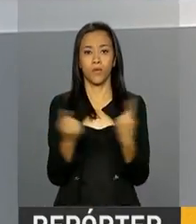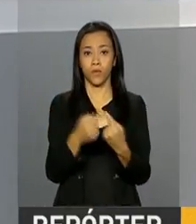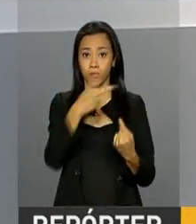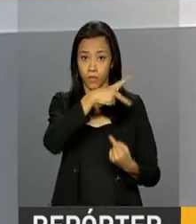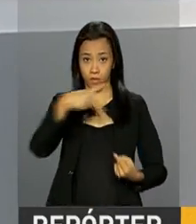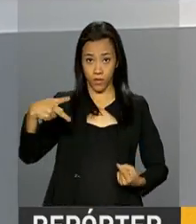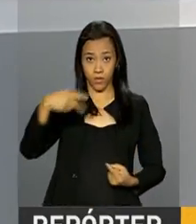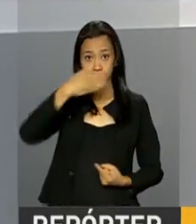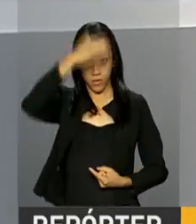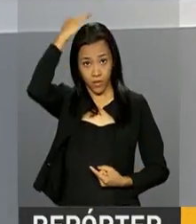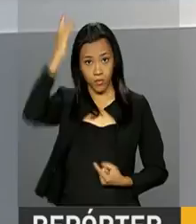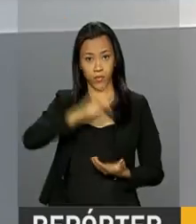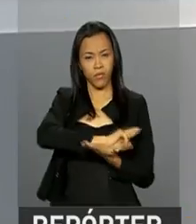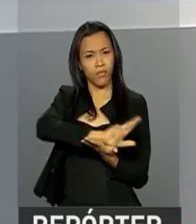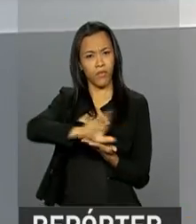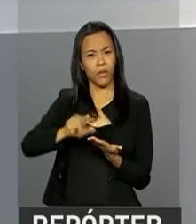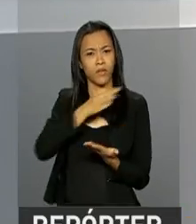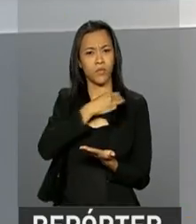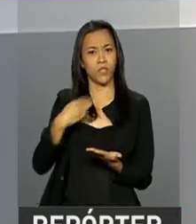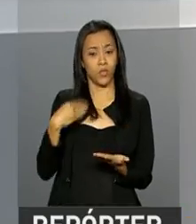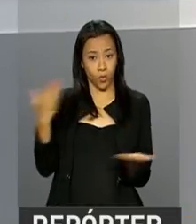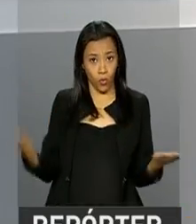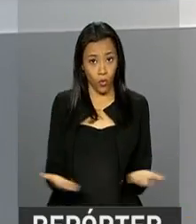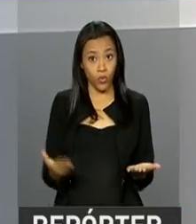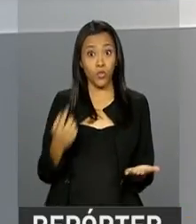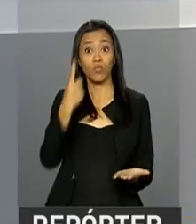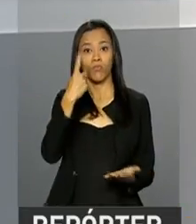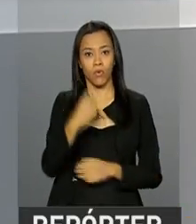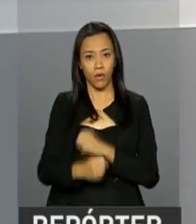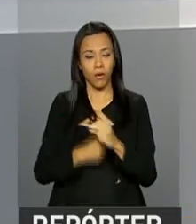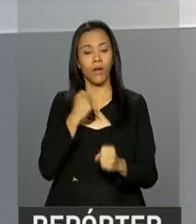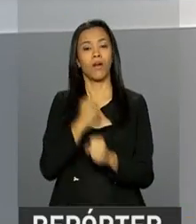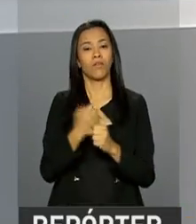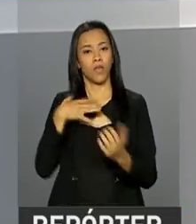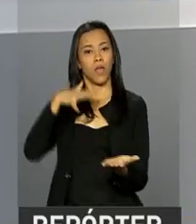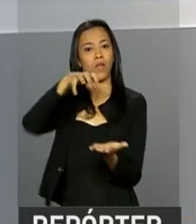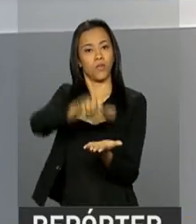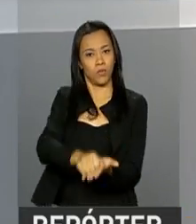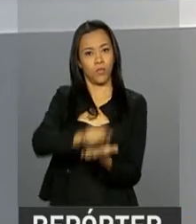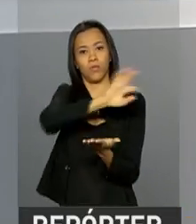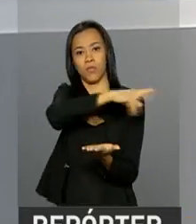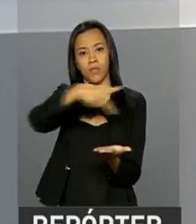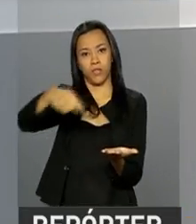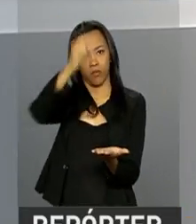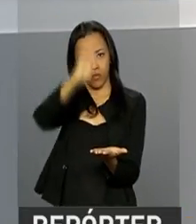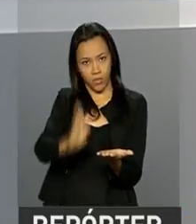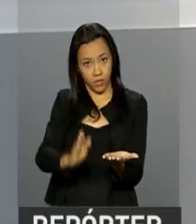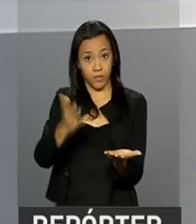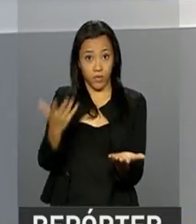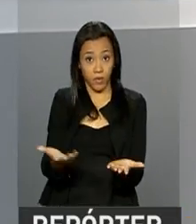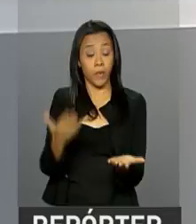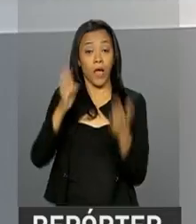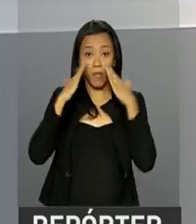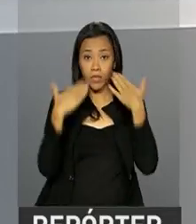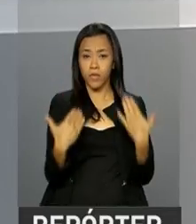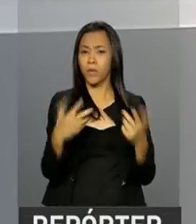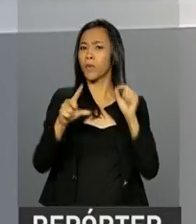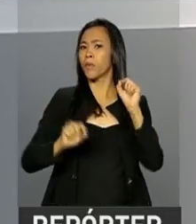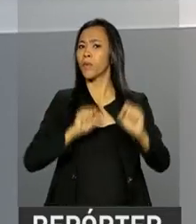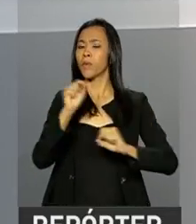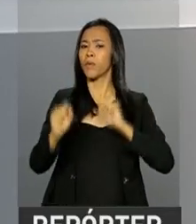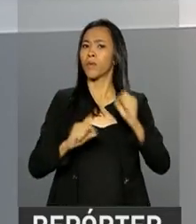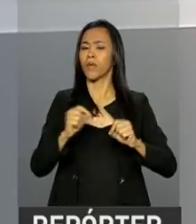como os ministros do governo hoje completa um ano de temer assume o comando do país na reunião o governo apresentou um balanço das medidas